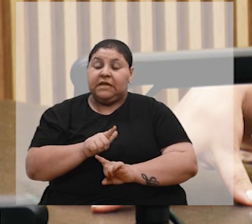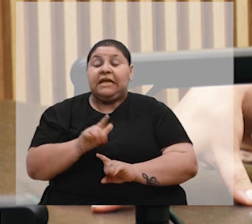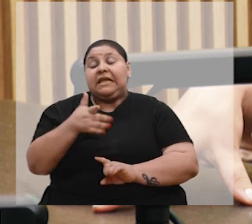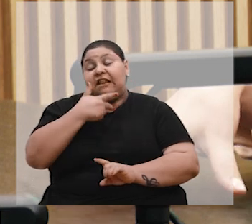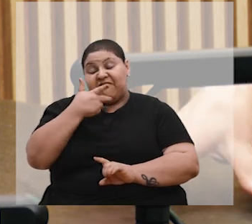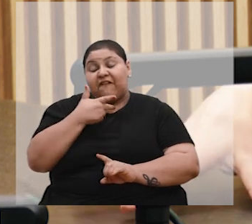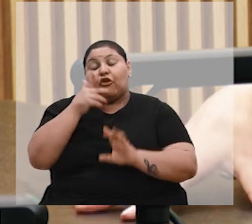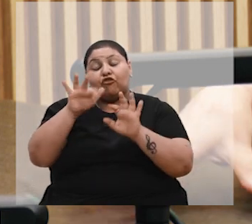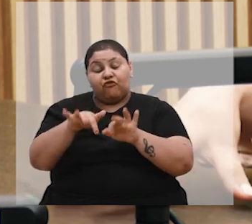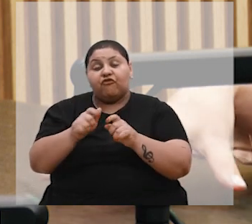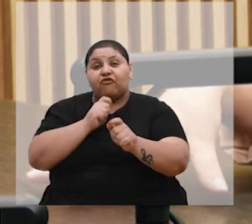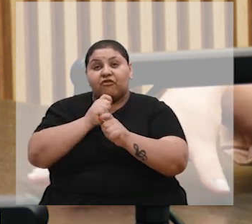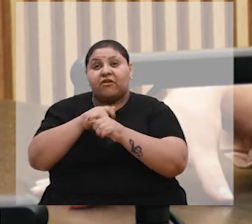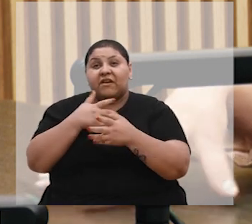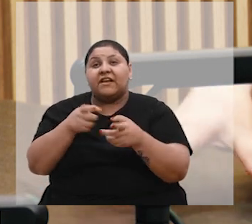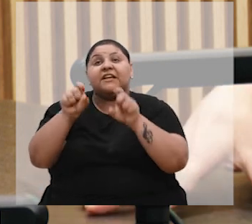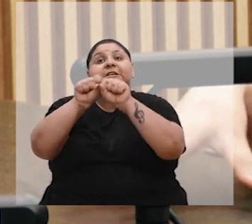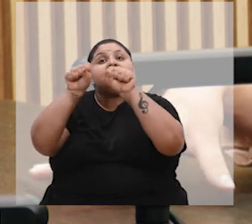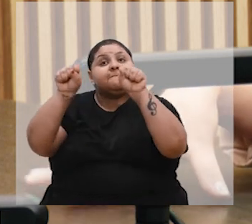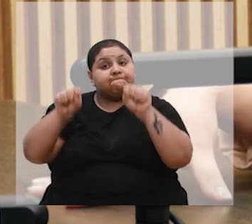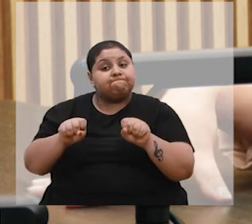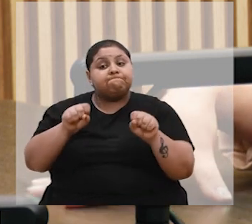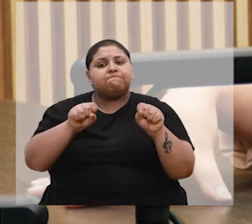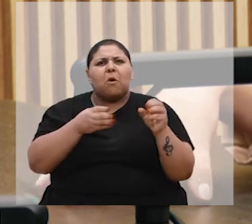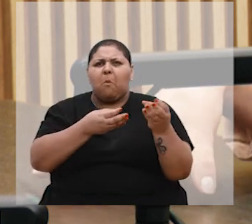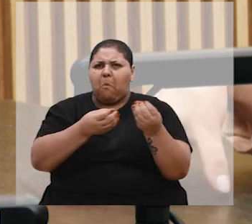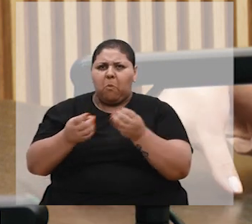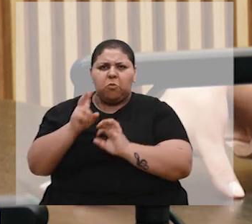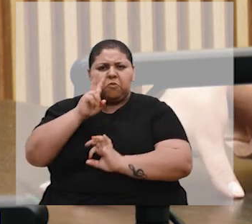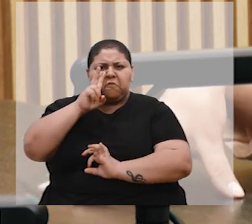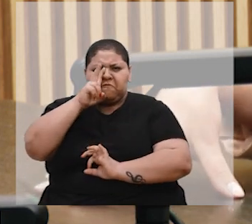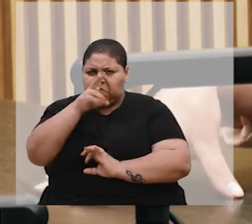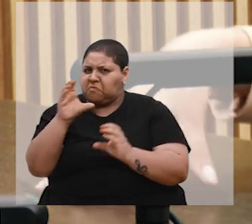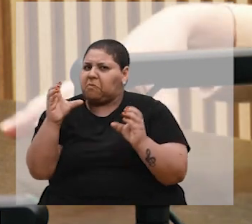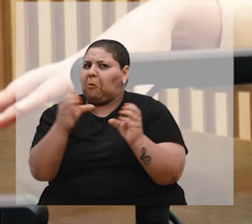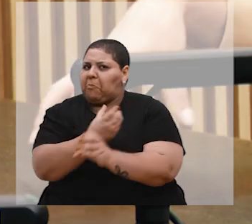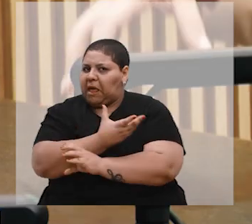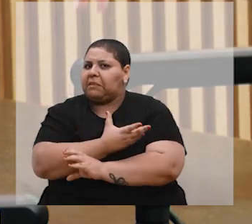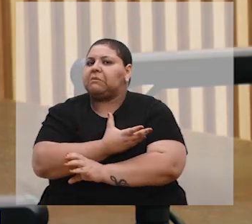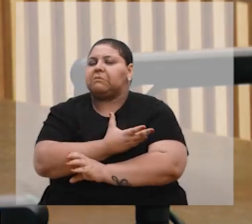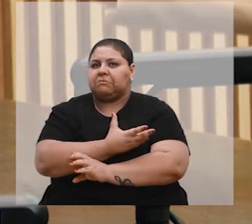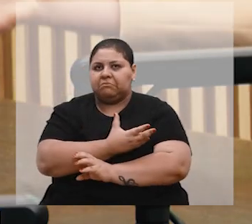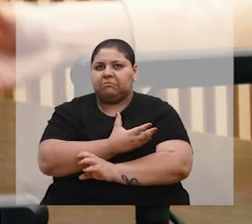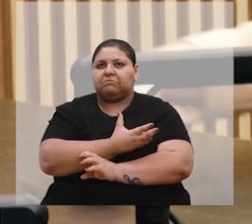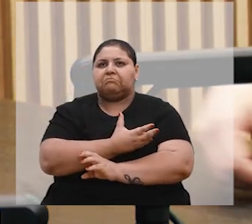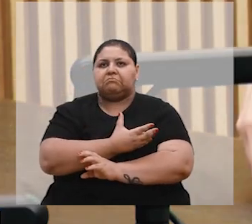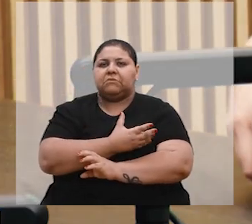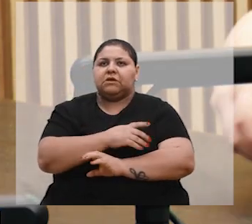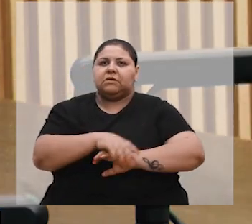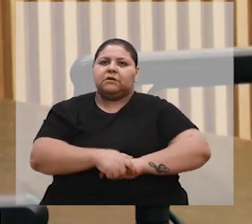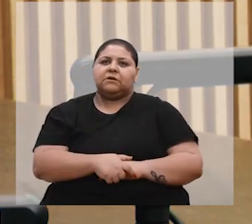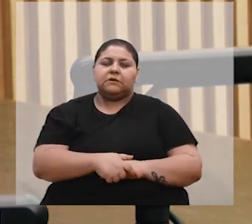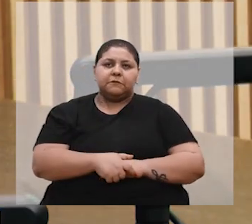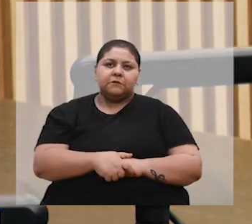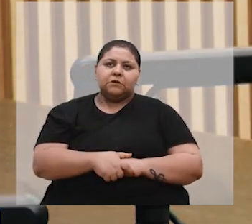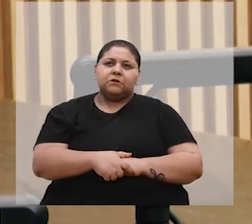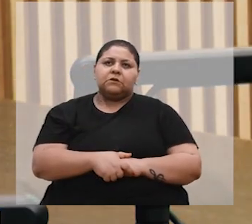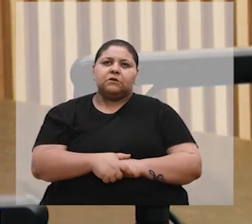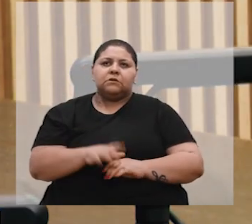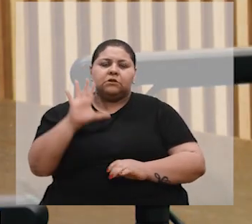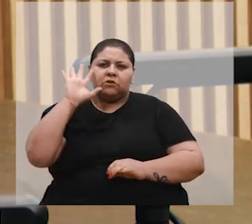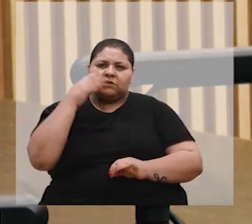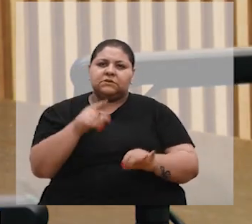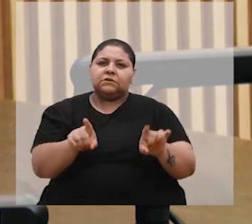da entrevista, né? Esse sistema é realmente muito robusto e complexo. Então, ele acabou confirmando. Beleza, isso